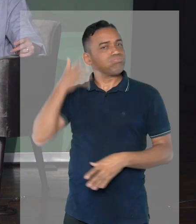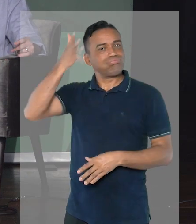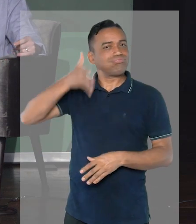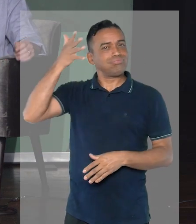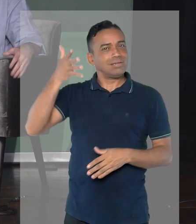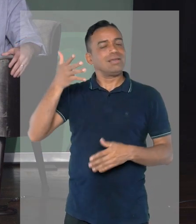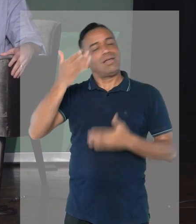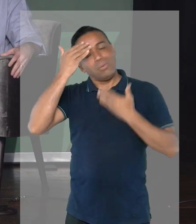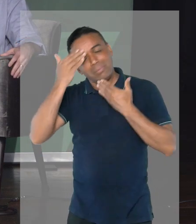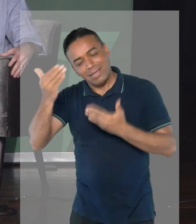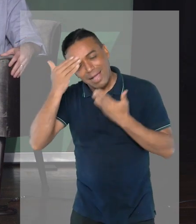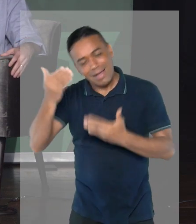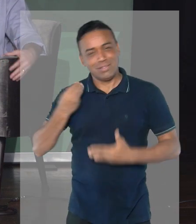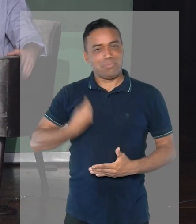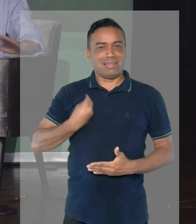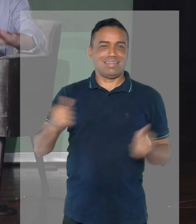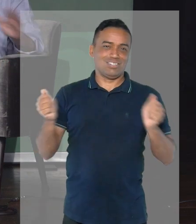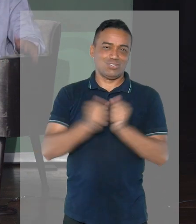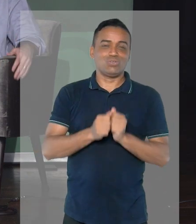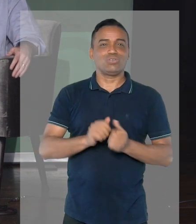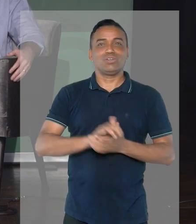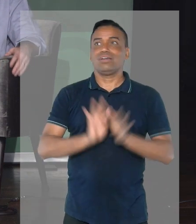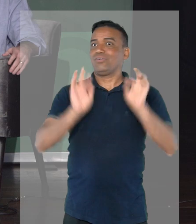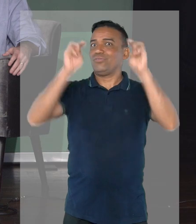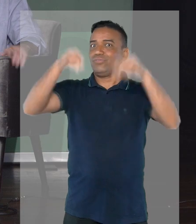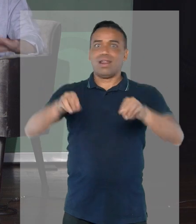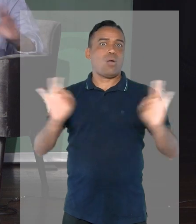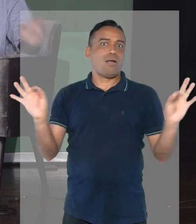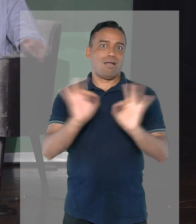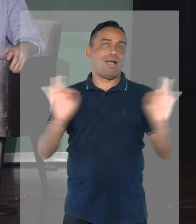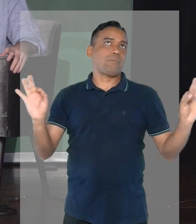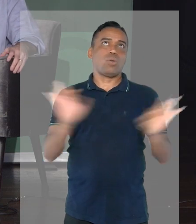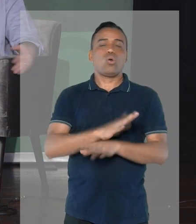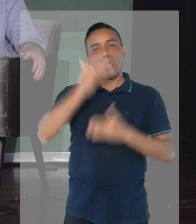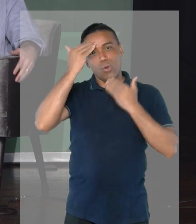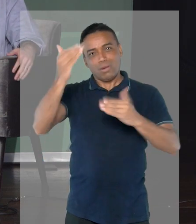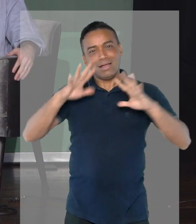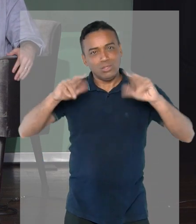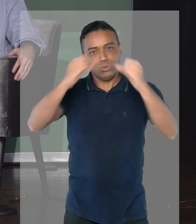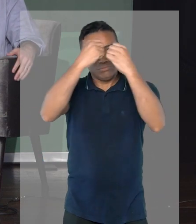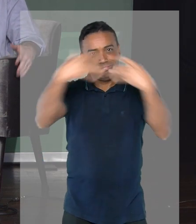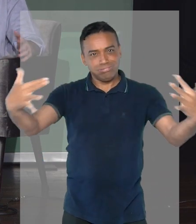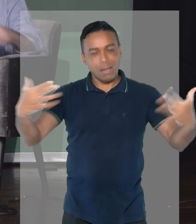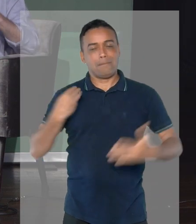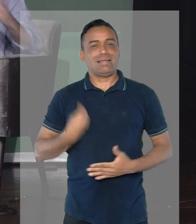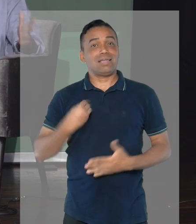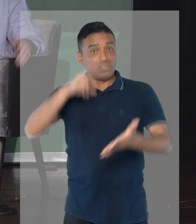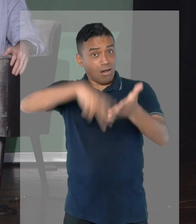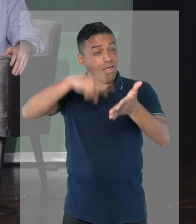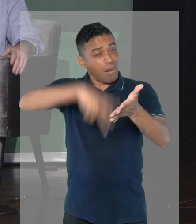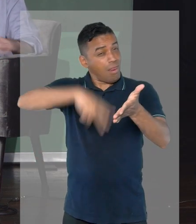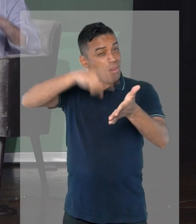finais e desde já muito obrigada por estar aqui conosco. Não tem consideração final nenhuma, era só isso. Obrigadíssimo a todo mundo. Tá?